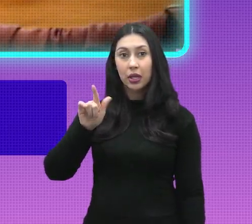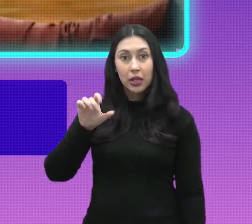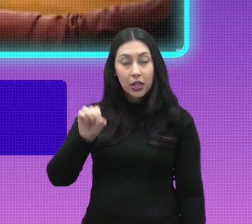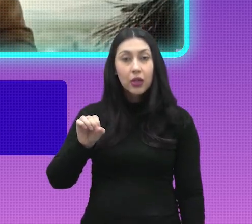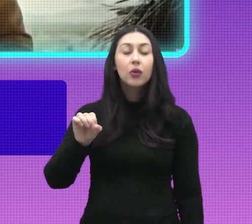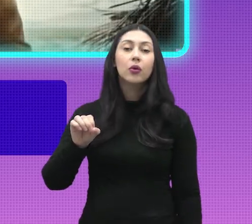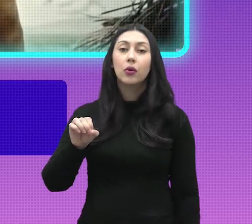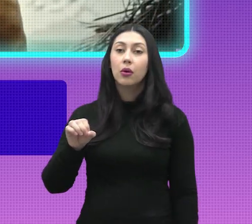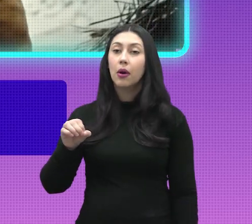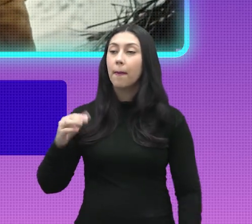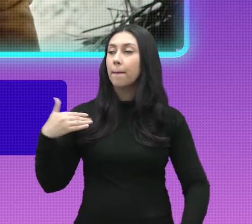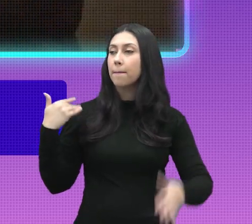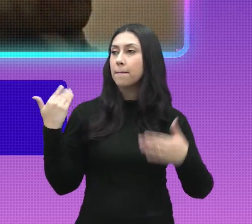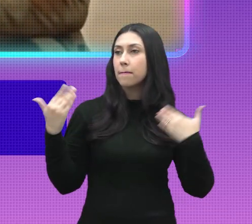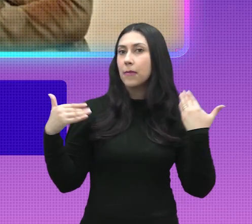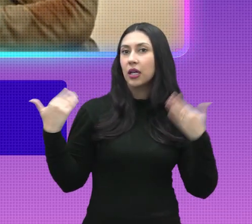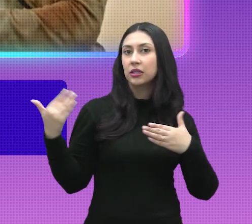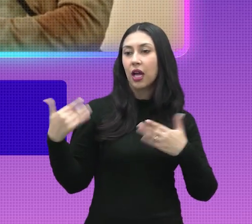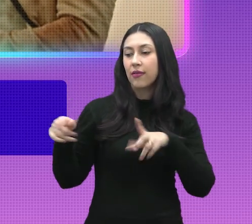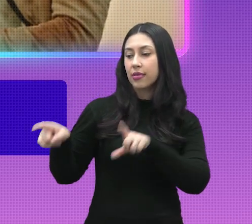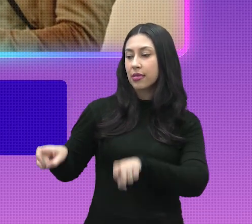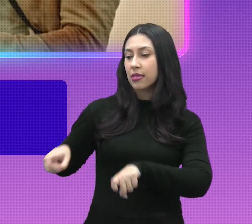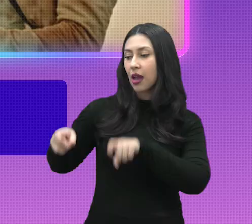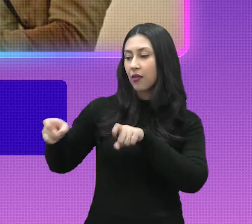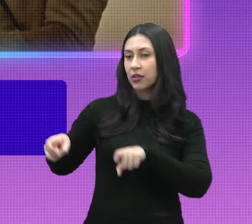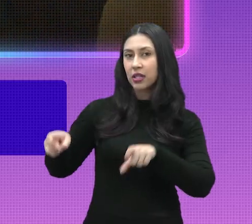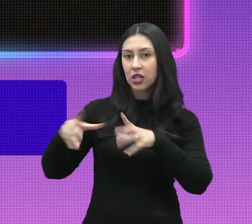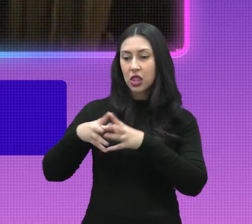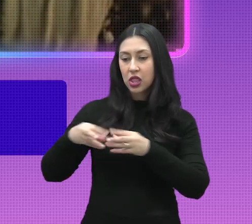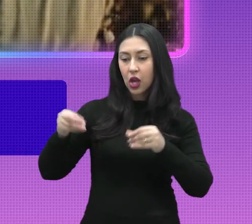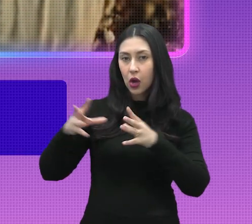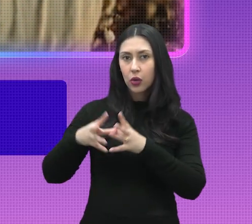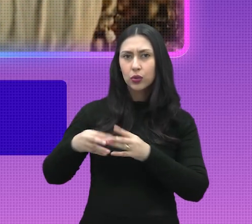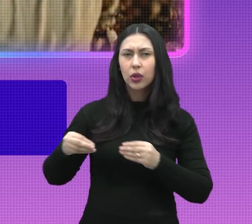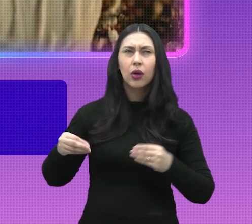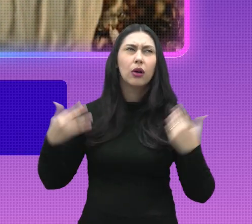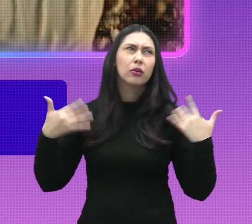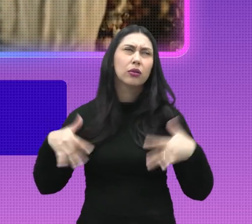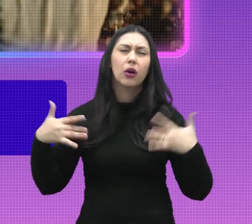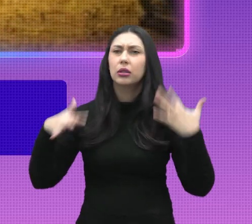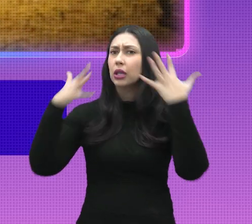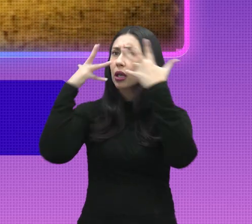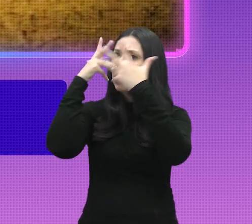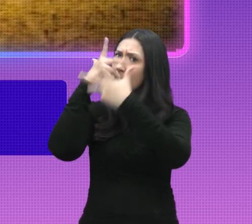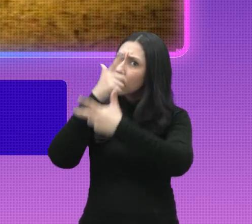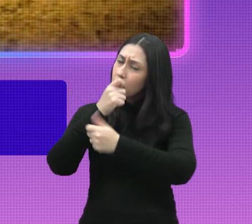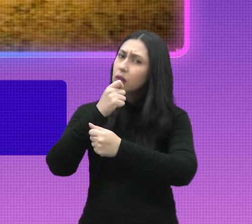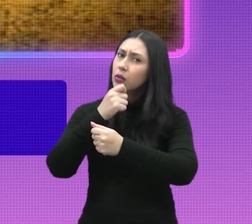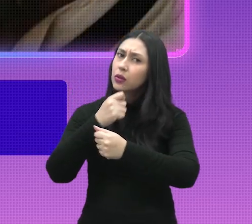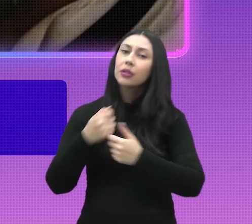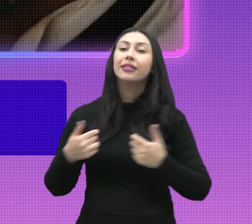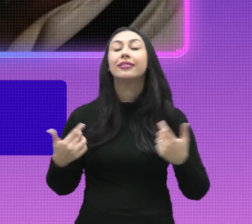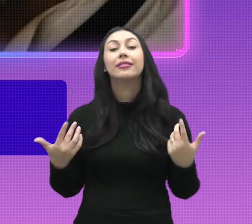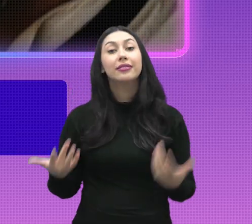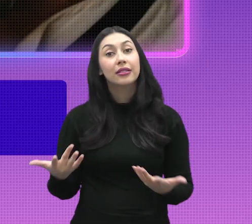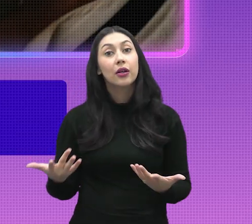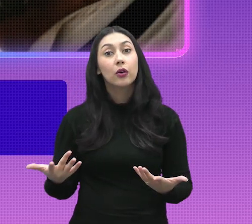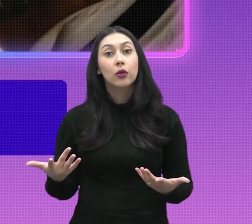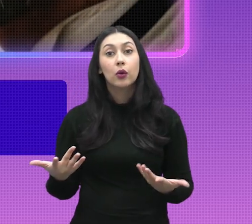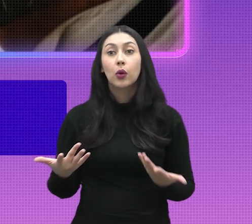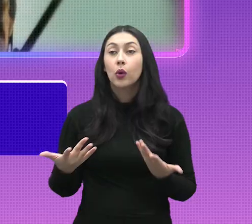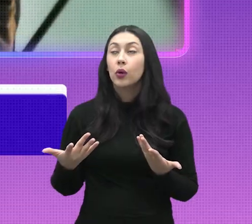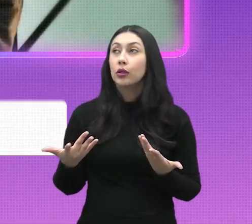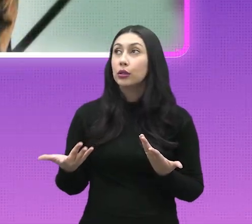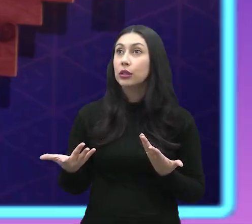as passagens na fazenda de algodão deles, era uma cena mais linda que a outra. Então, quando tem